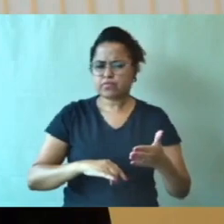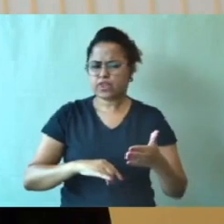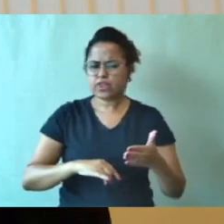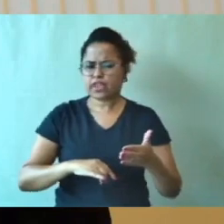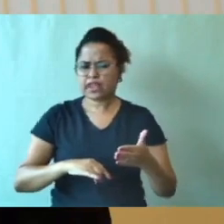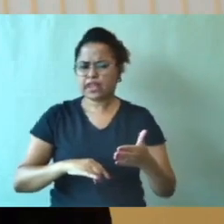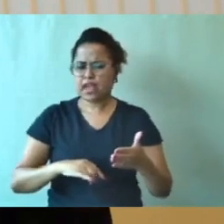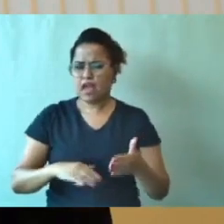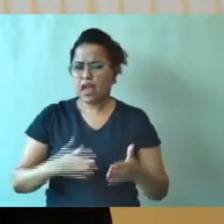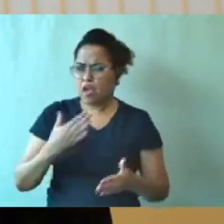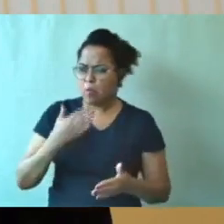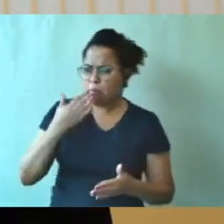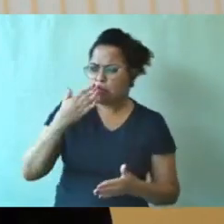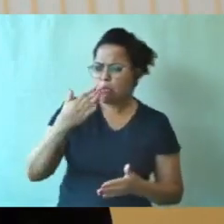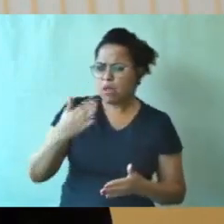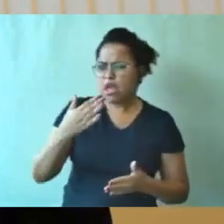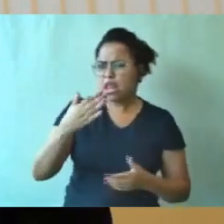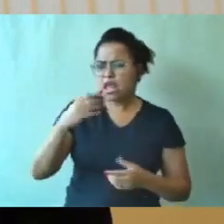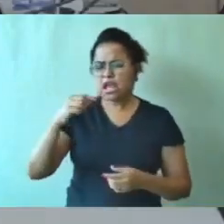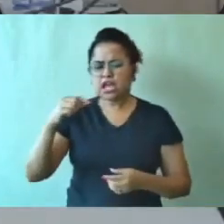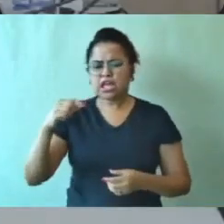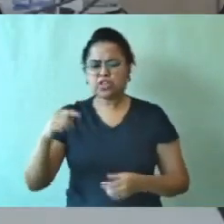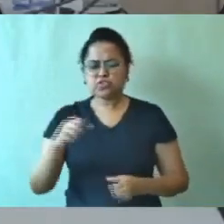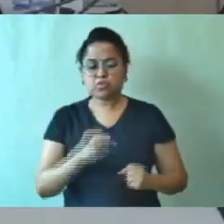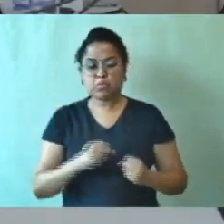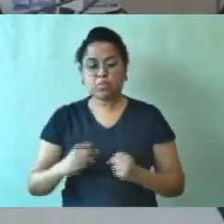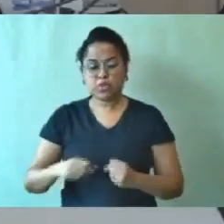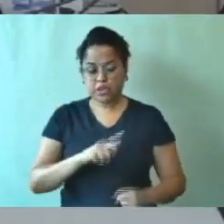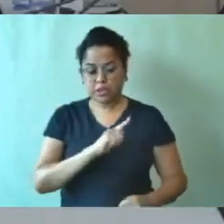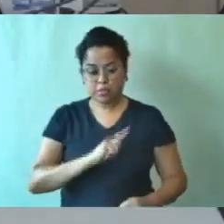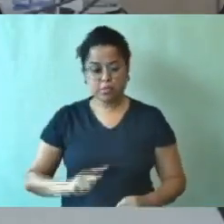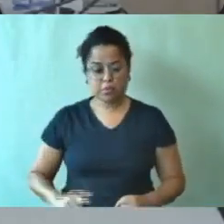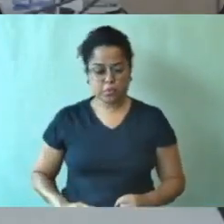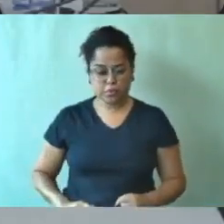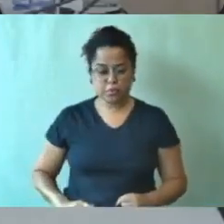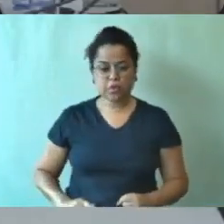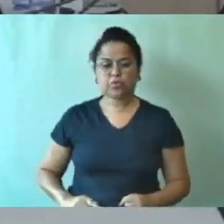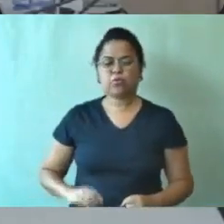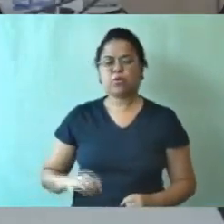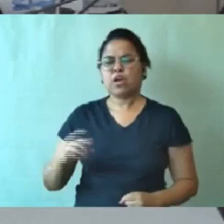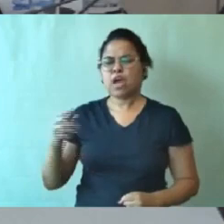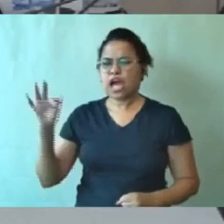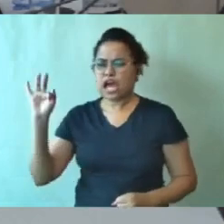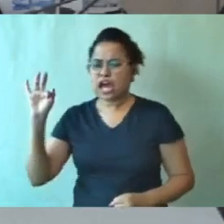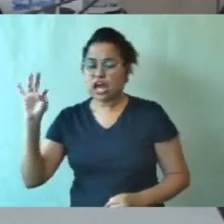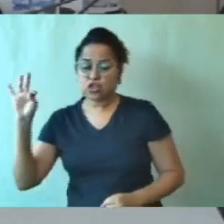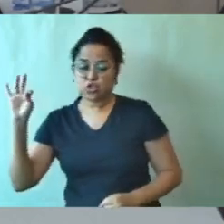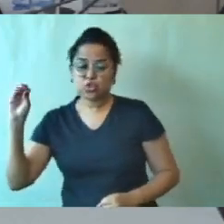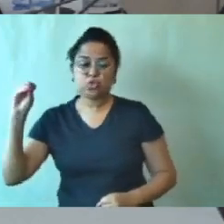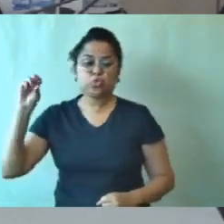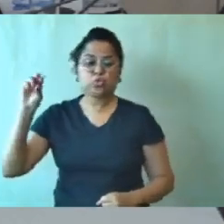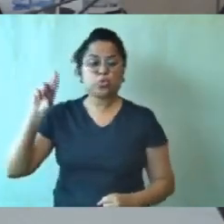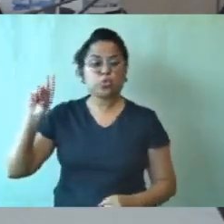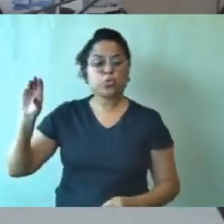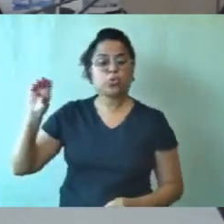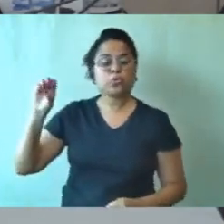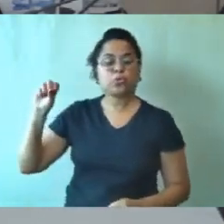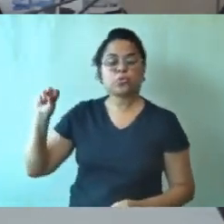poder público, a Torres, então, ainda existia. E ela é que estava ali fazendo a linha de frente de operação. É